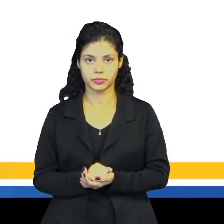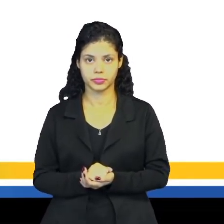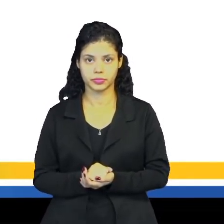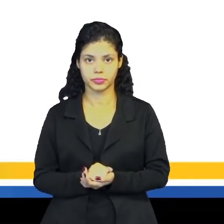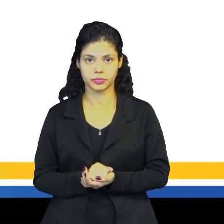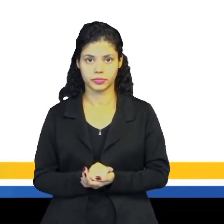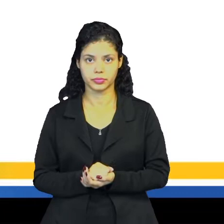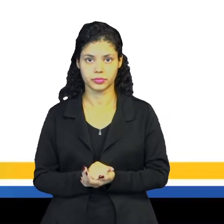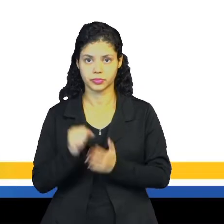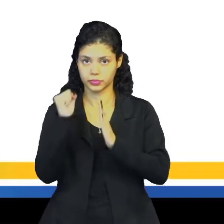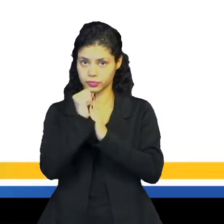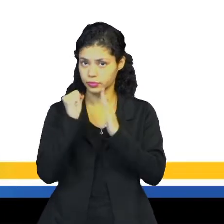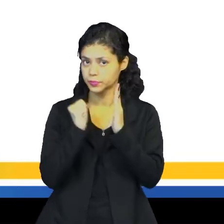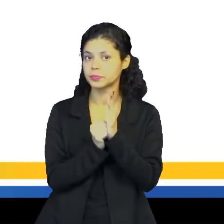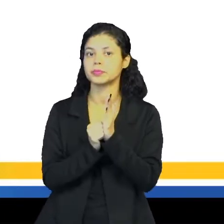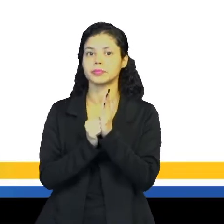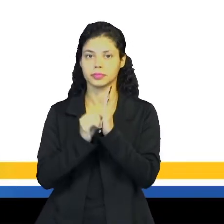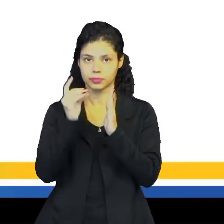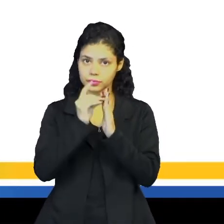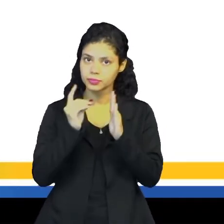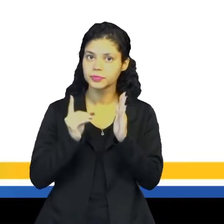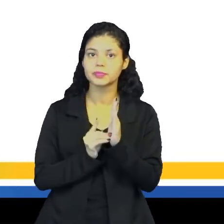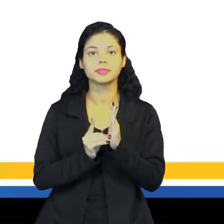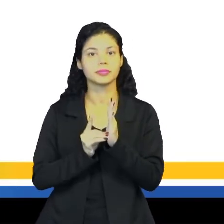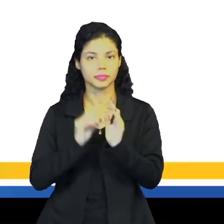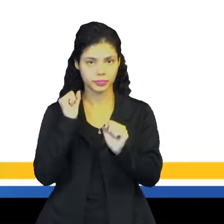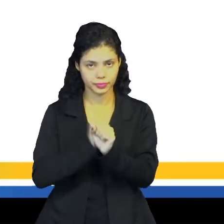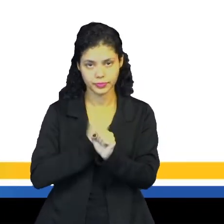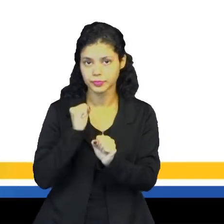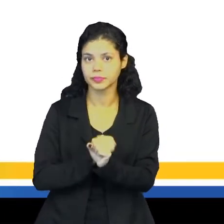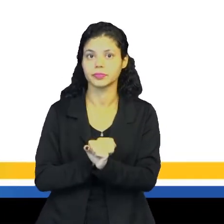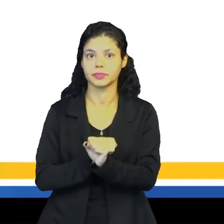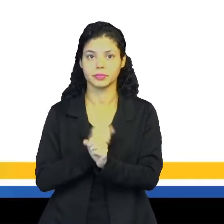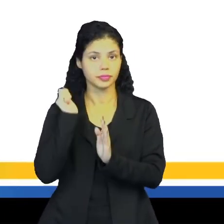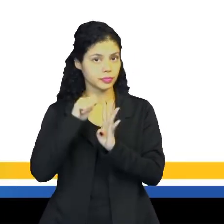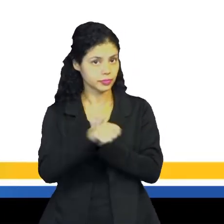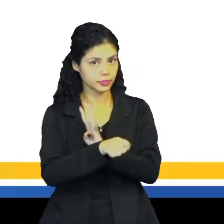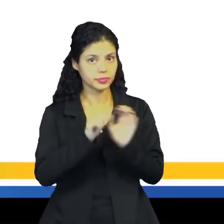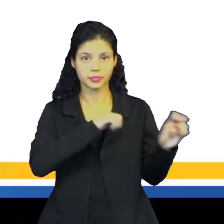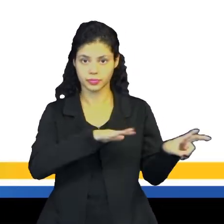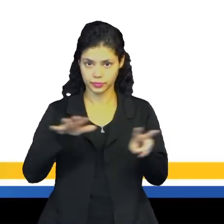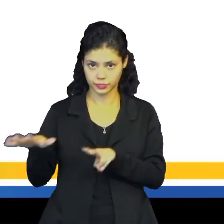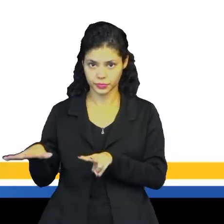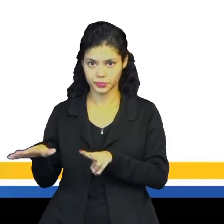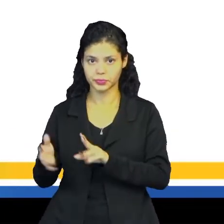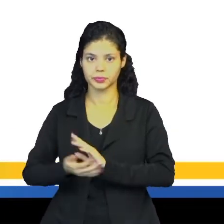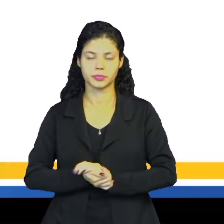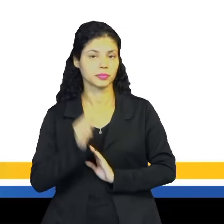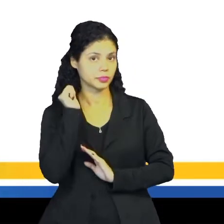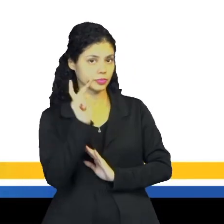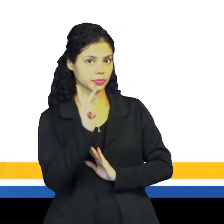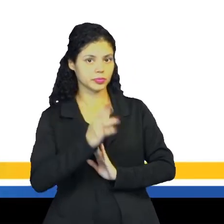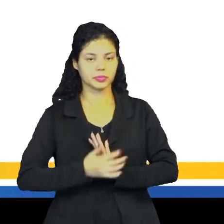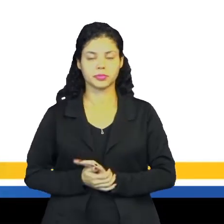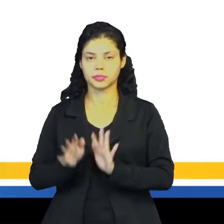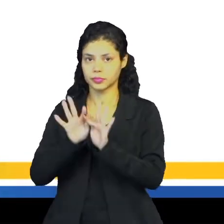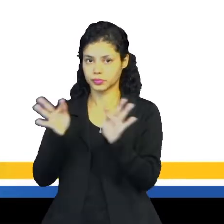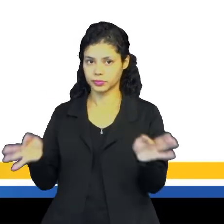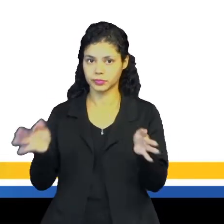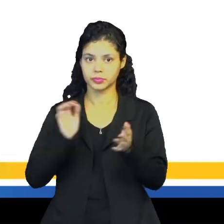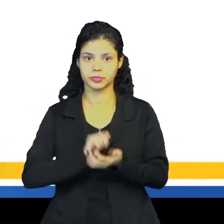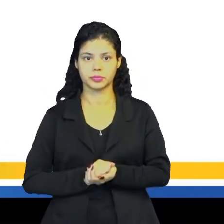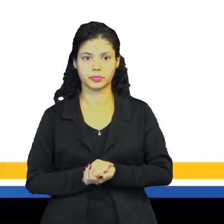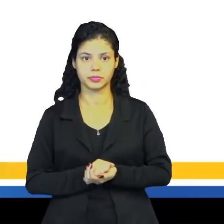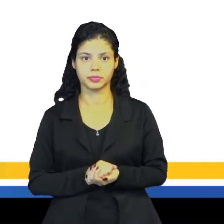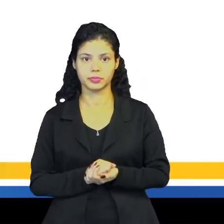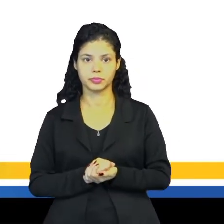weeks. No caso, séculos, décadas, anos, meses e semanas, ok? A frase é I